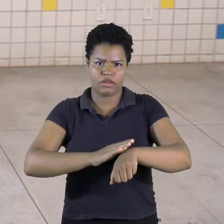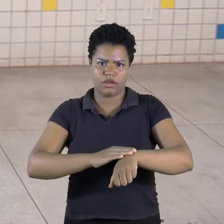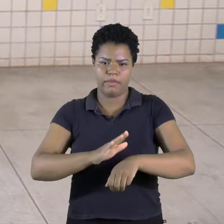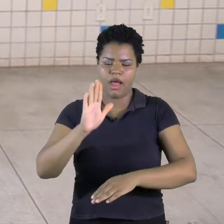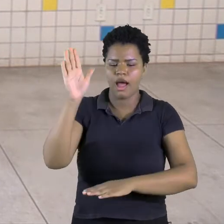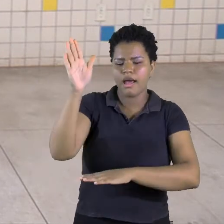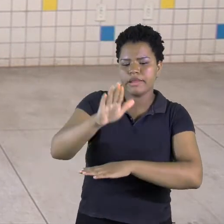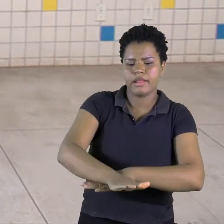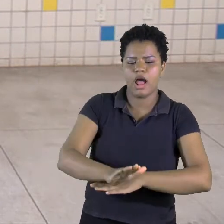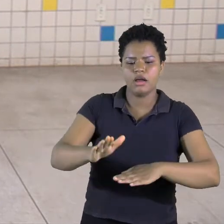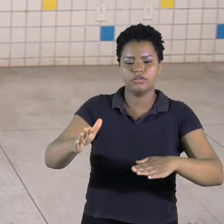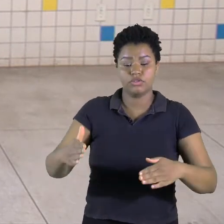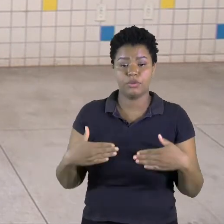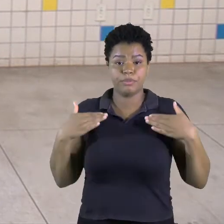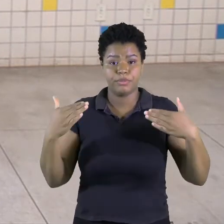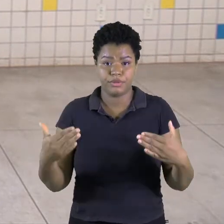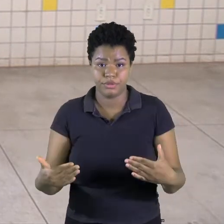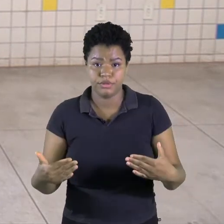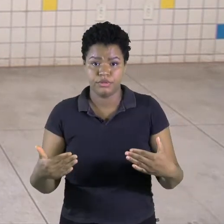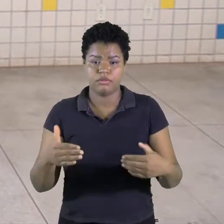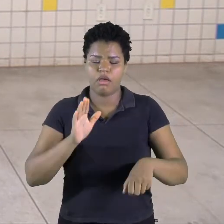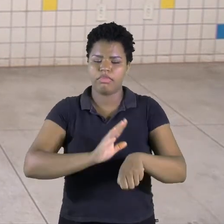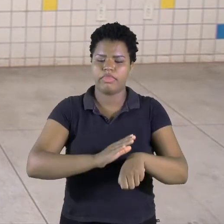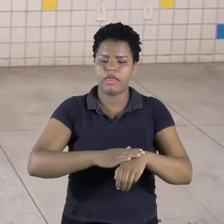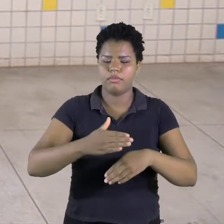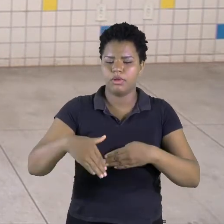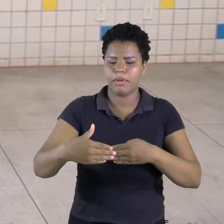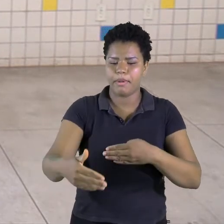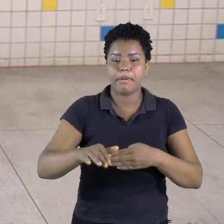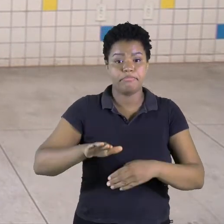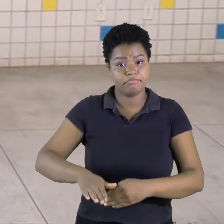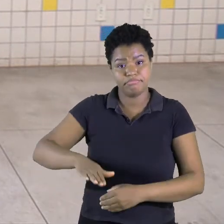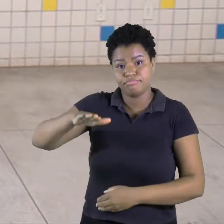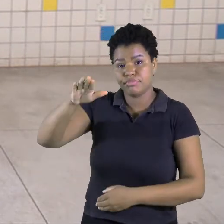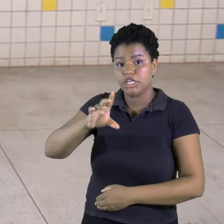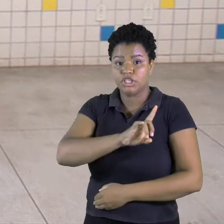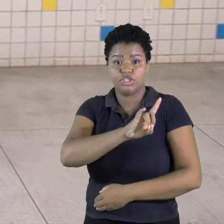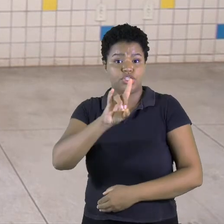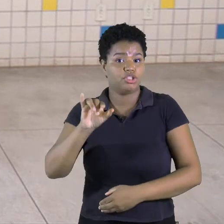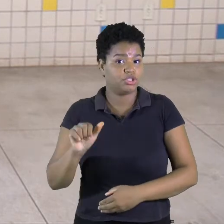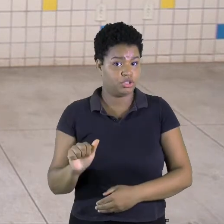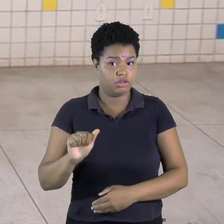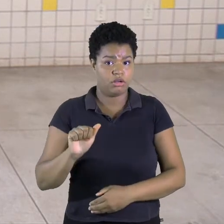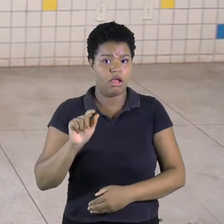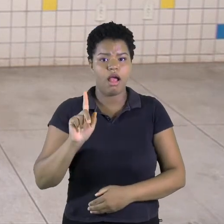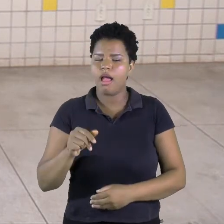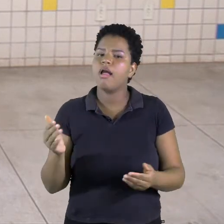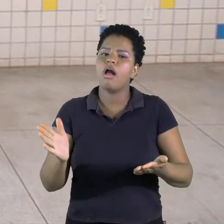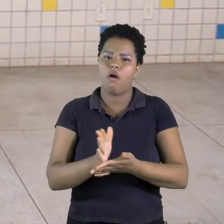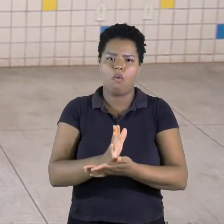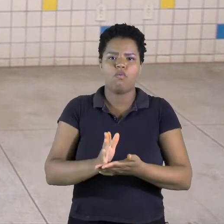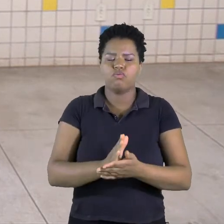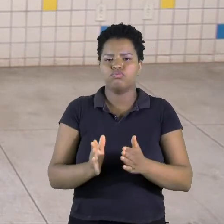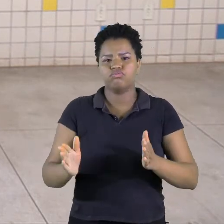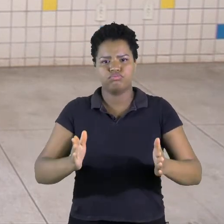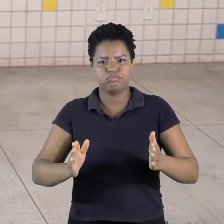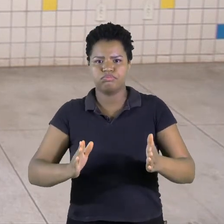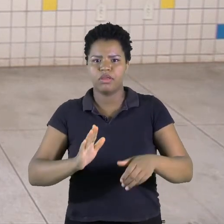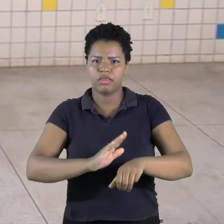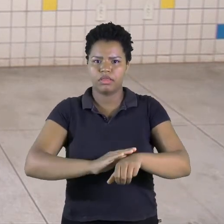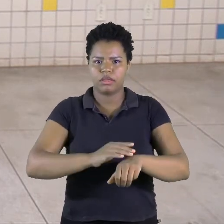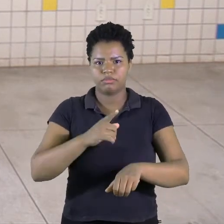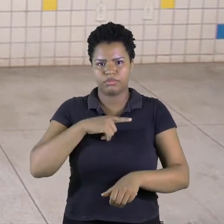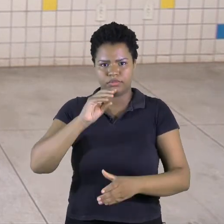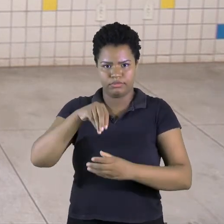de repente, o tempo foi passando, ela cresceu, um dia. Então, são alguns dos marcadores que aparecem na história. Que